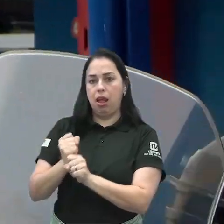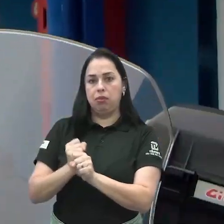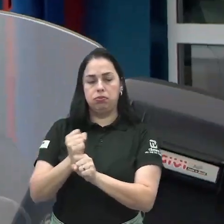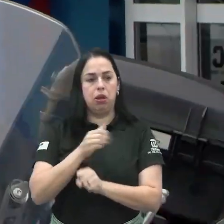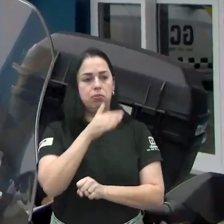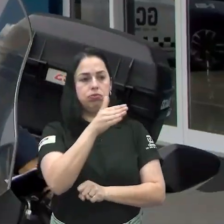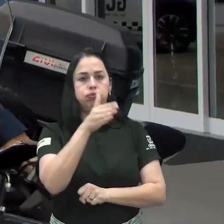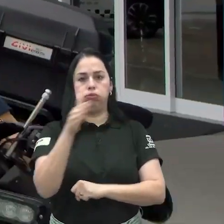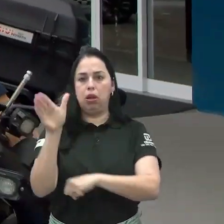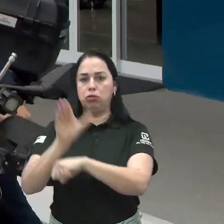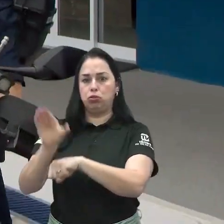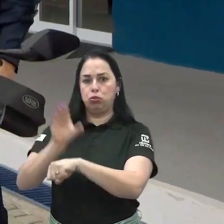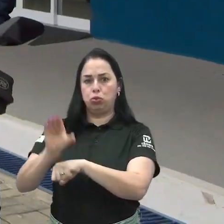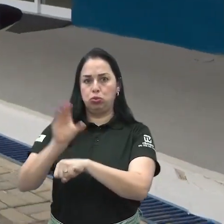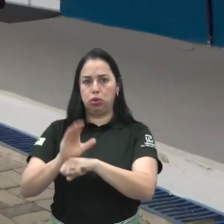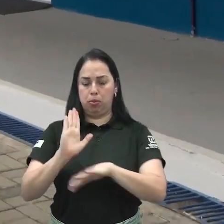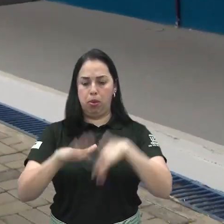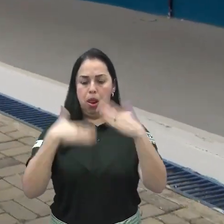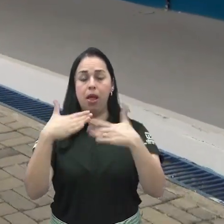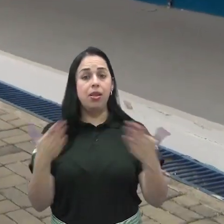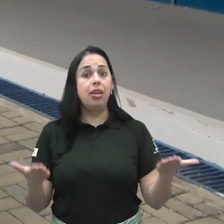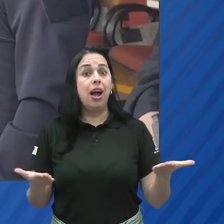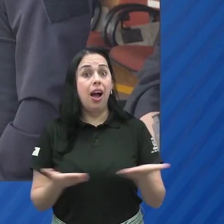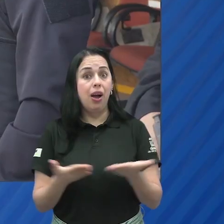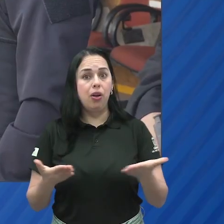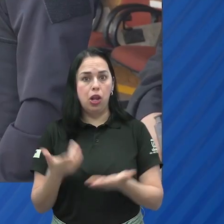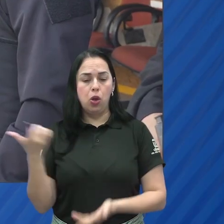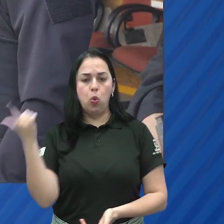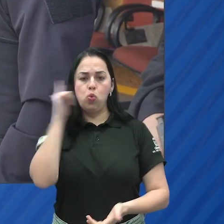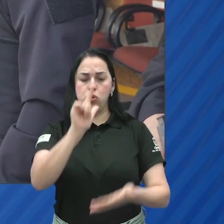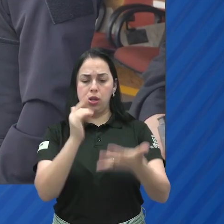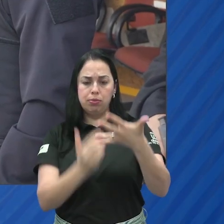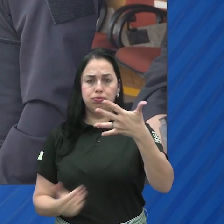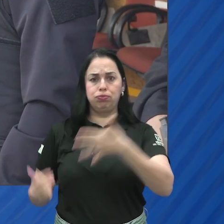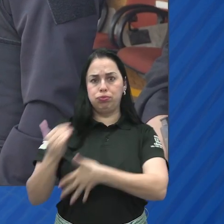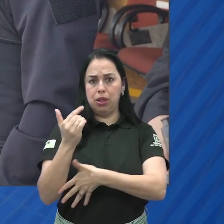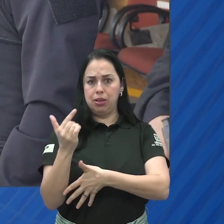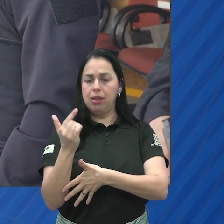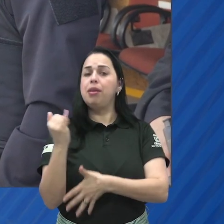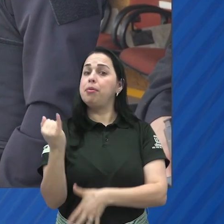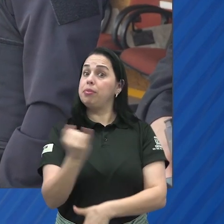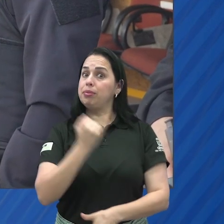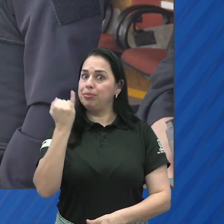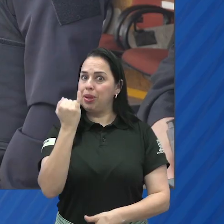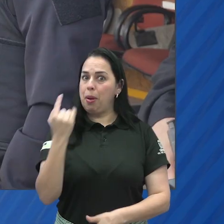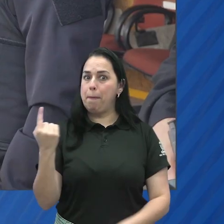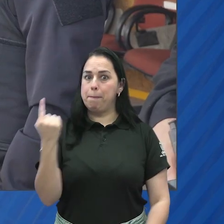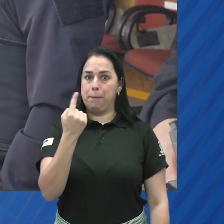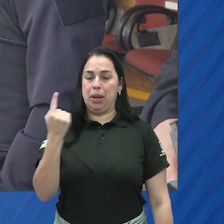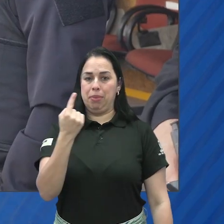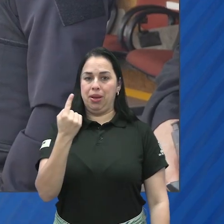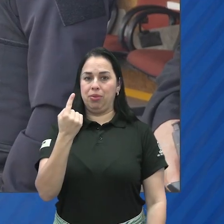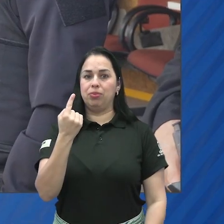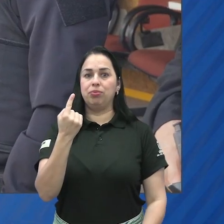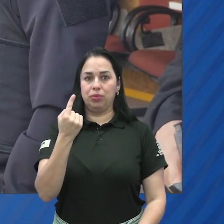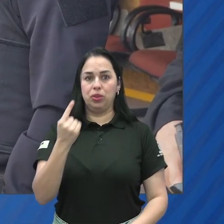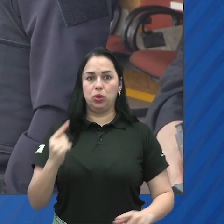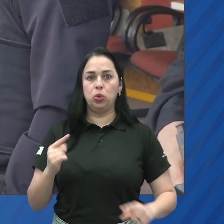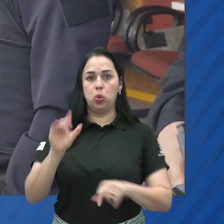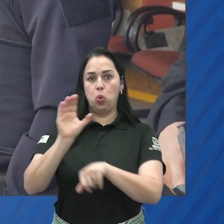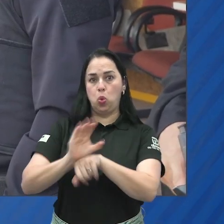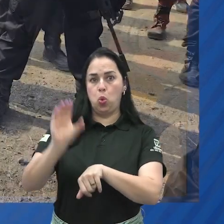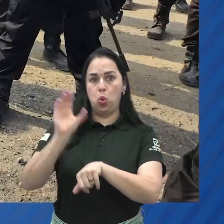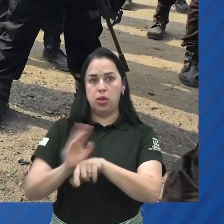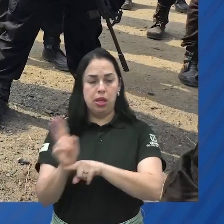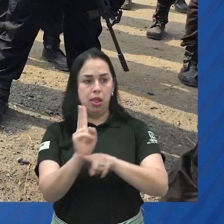carreira, participou de diversos cursos de especialização e agora alcançou mais uma conquista importante: o primeiro lugar na